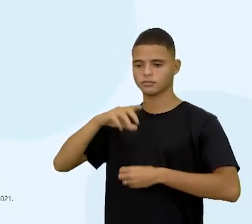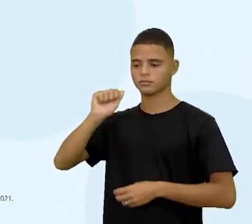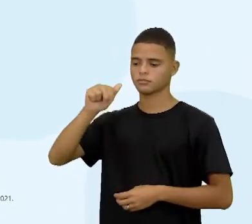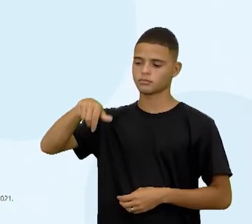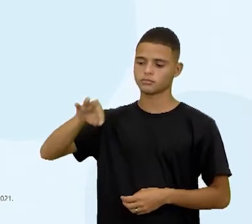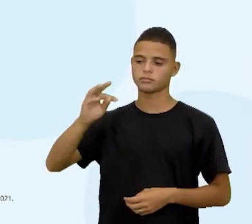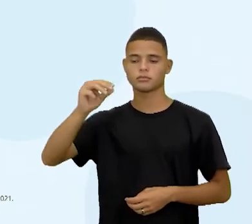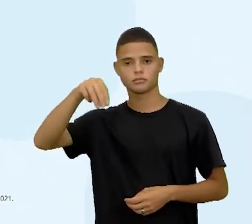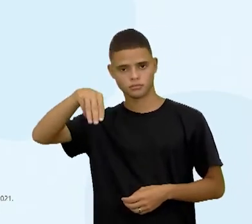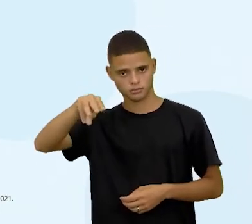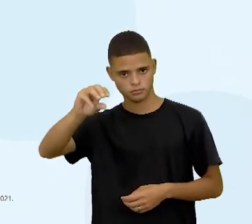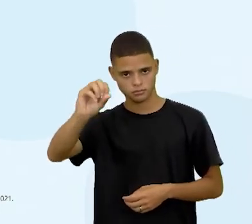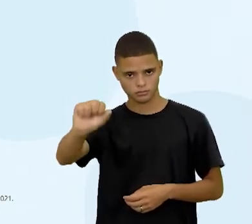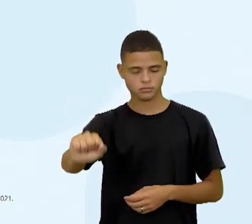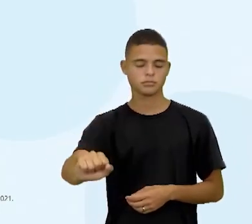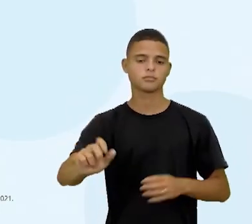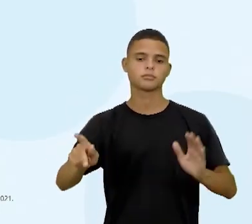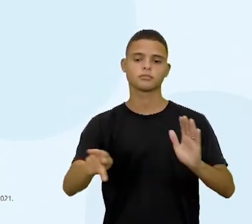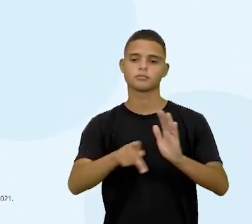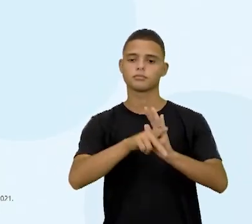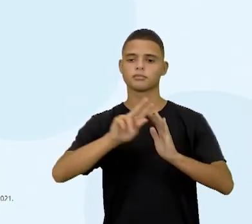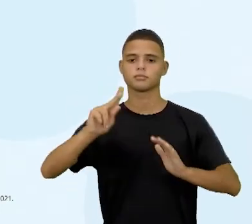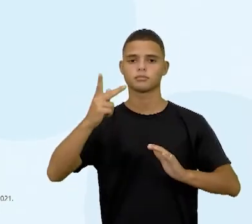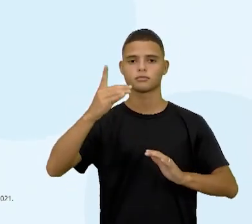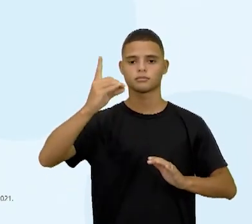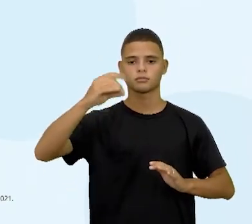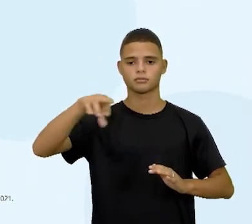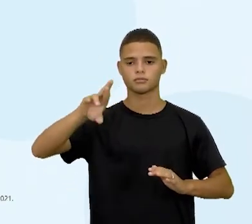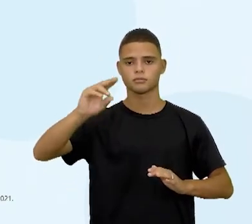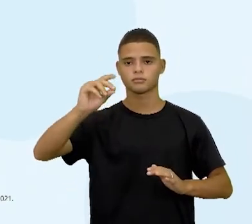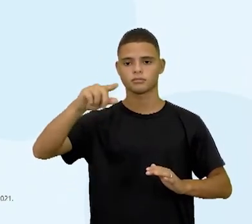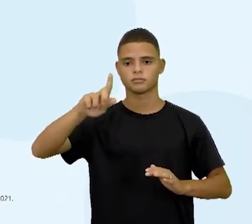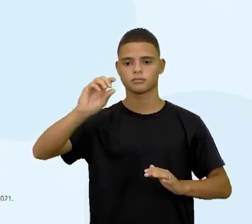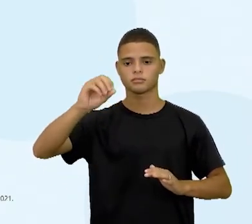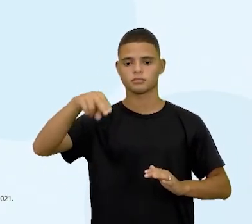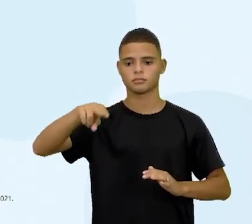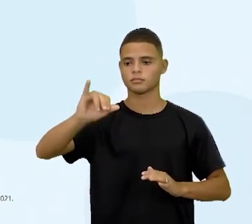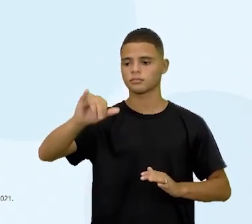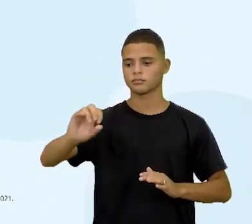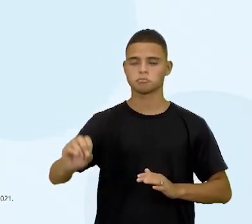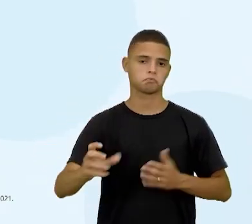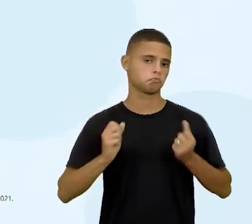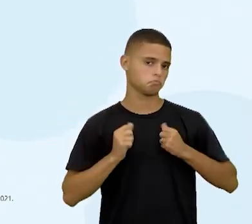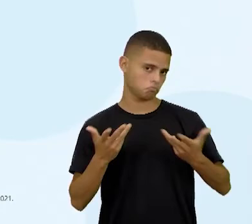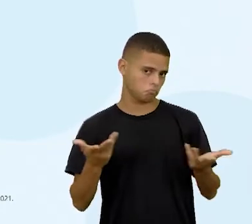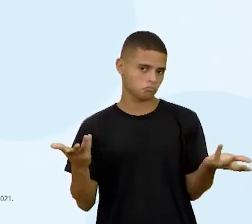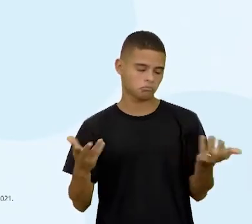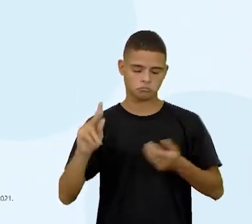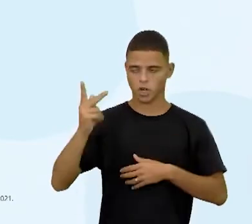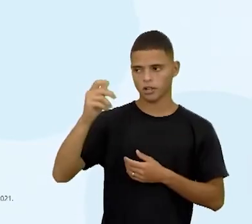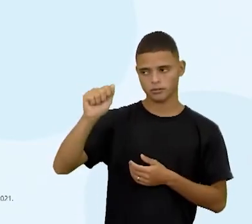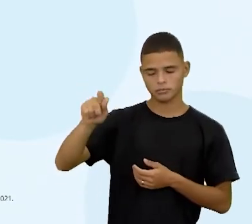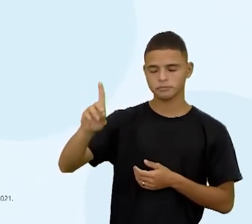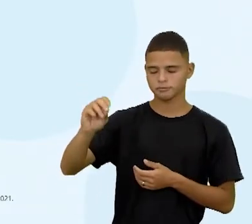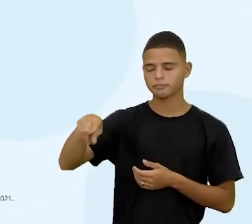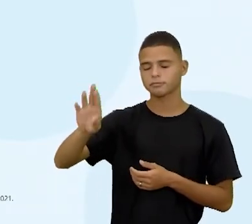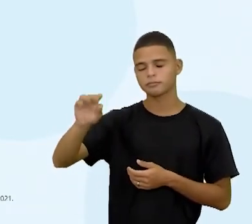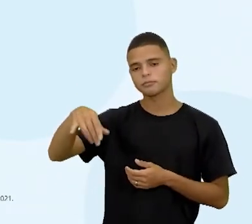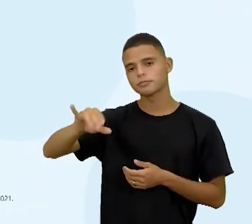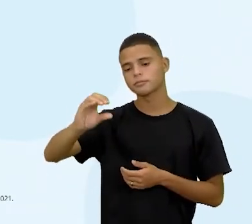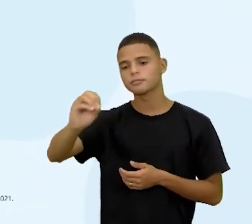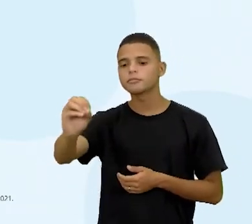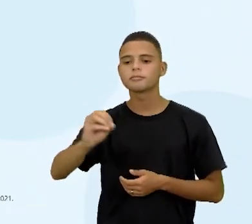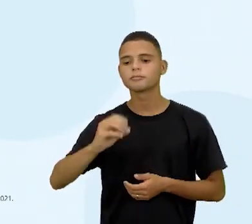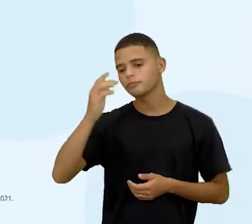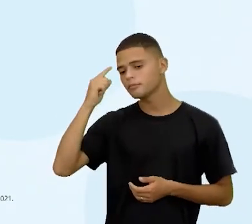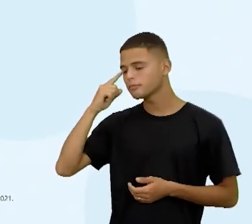de hidrogênio. Lógico, aí no nome está ligação de hidrogênio. Quem tem que estar participando? O hidrogênio, né? Uma